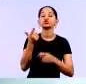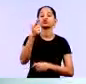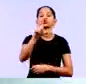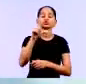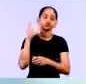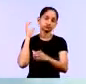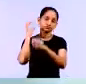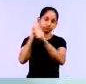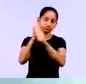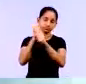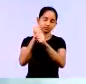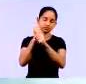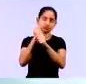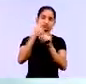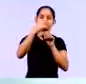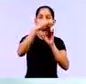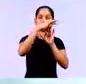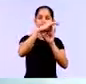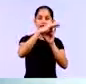recapitular.